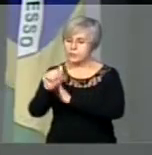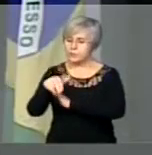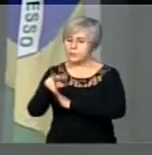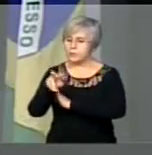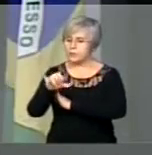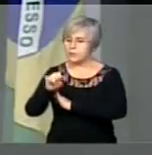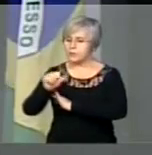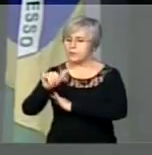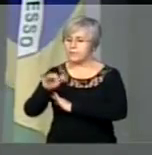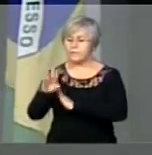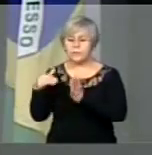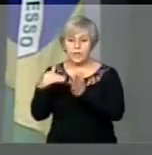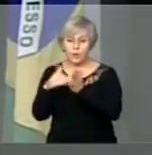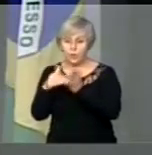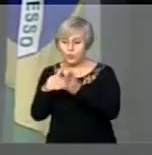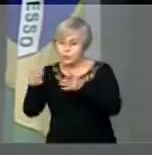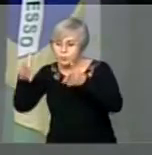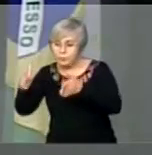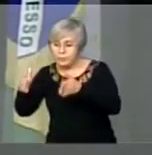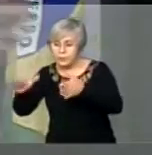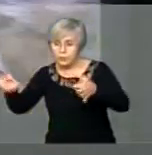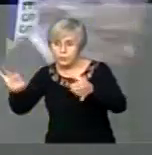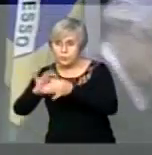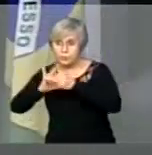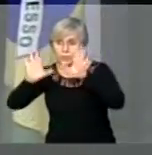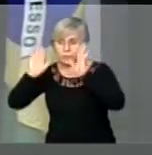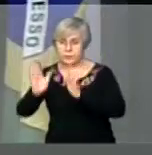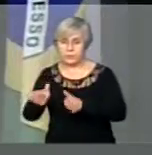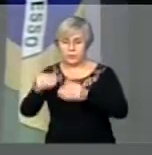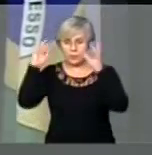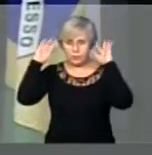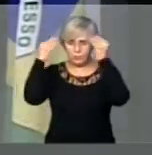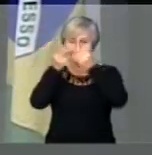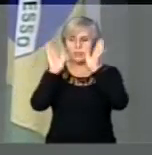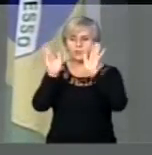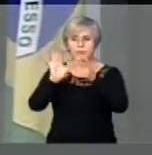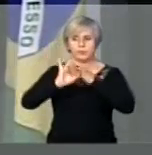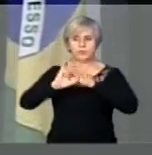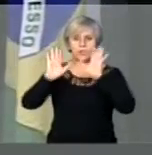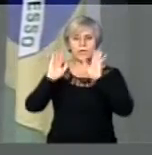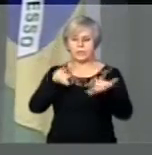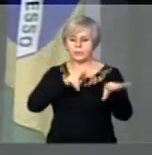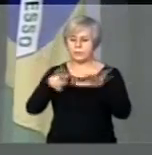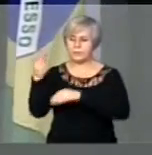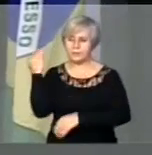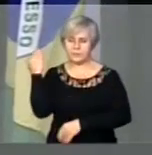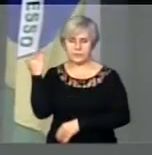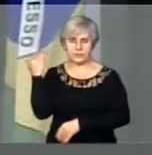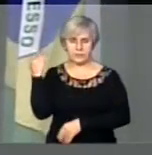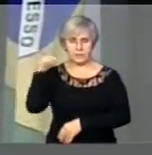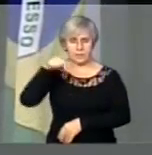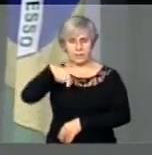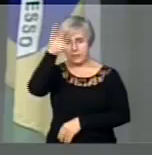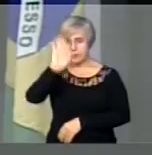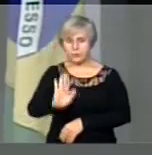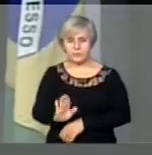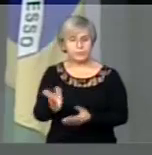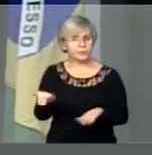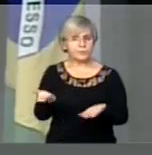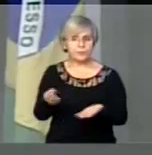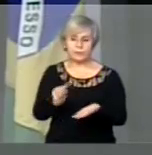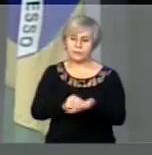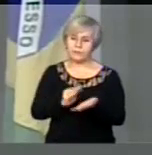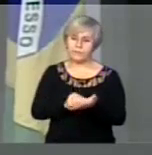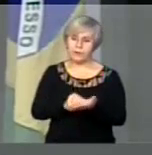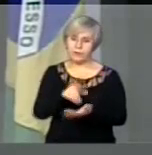da última vírgula para a liberação. O México liberou essa vacina na semana passada. Essa vacina tem